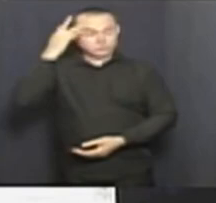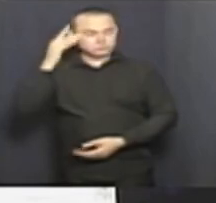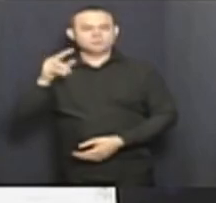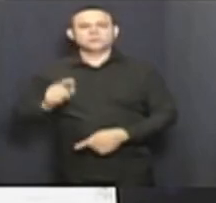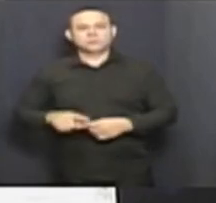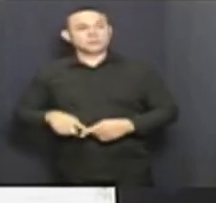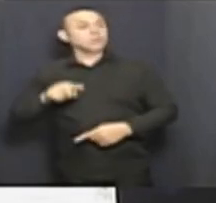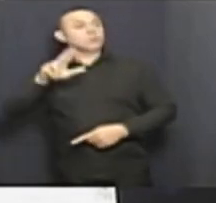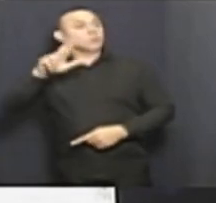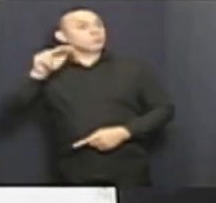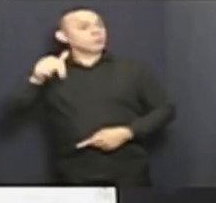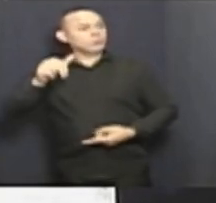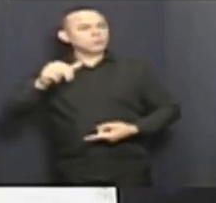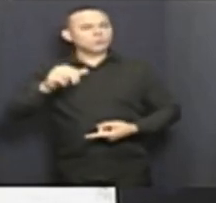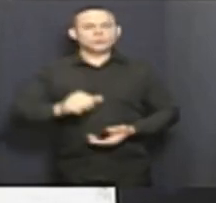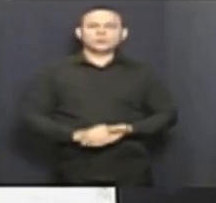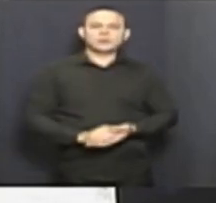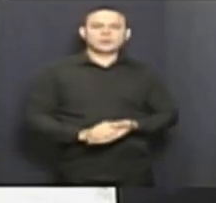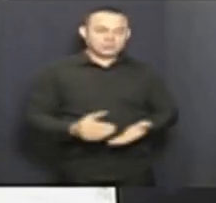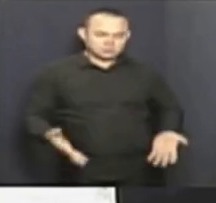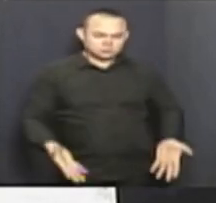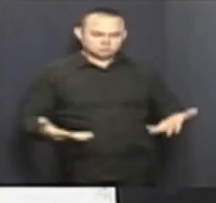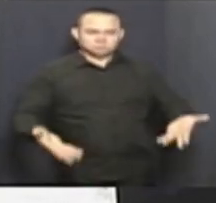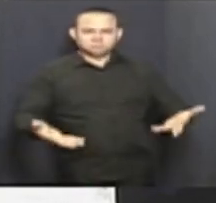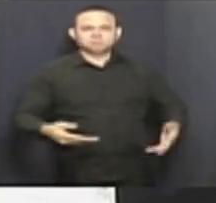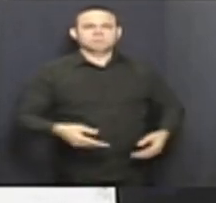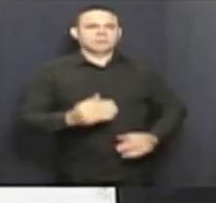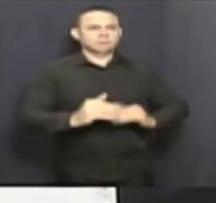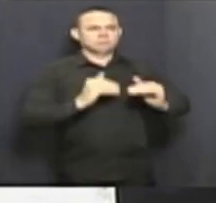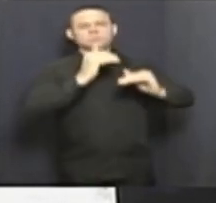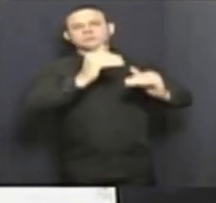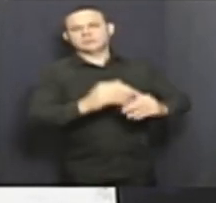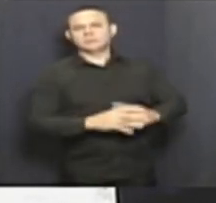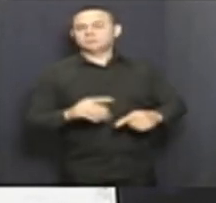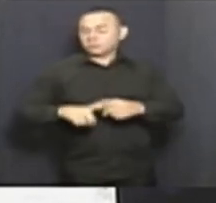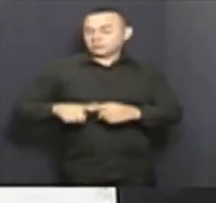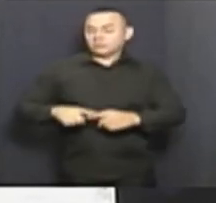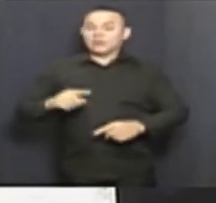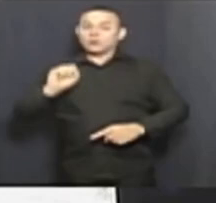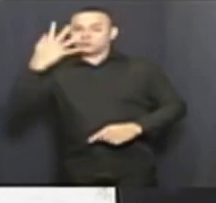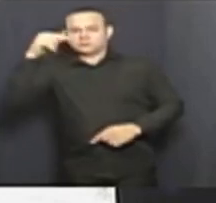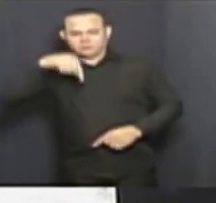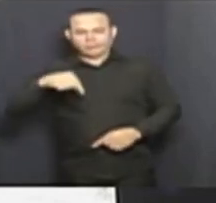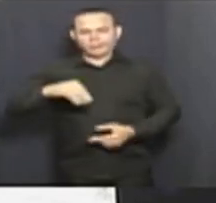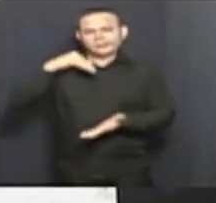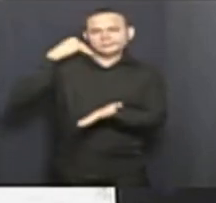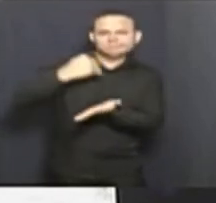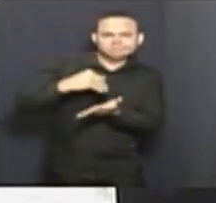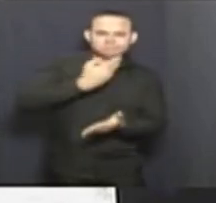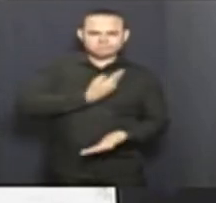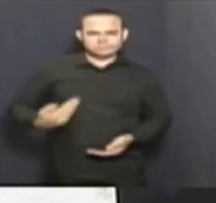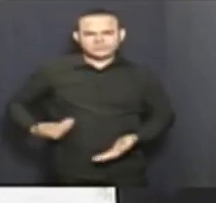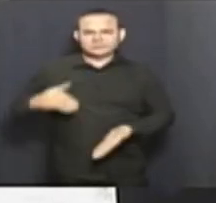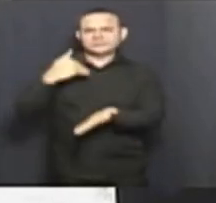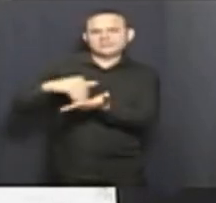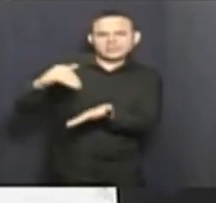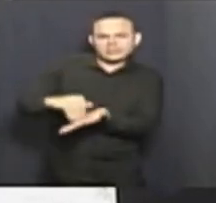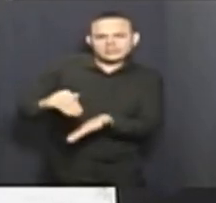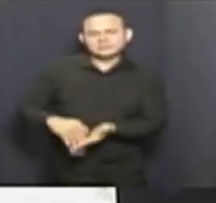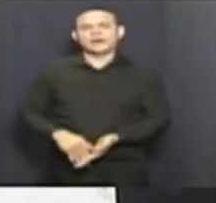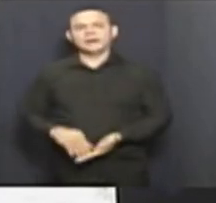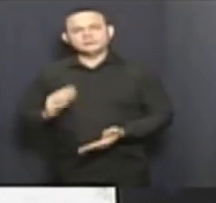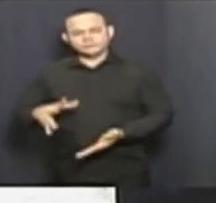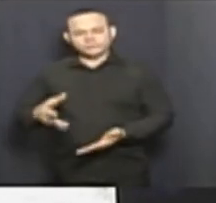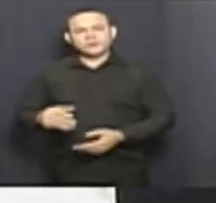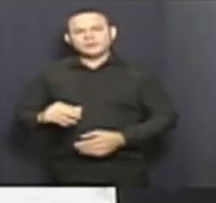promoção a ele como ocorreu aqui no estado determinado secretário foi promovido para o tribunal de contas embora tendo roubado